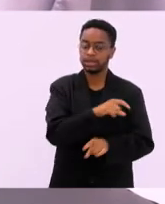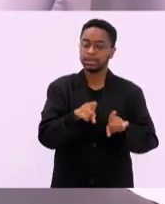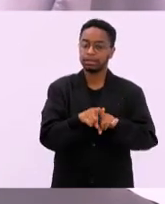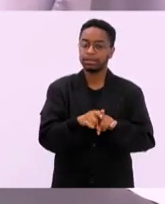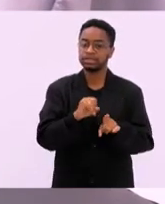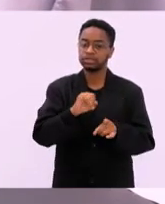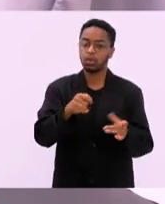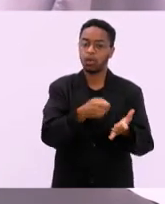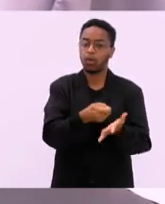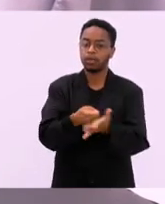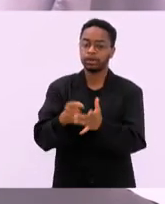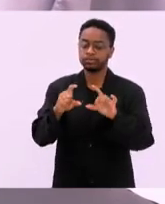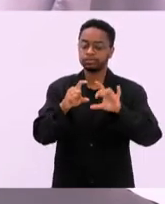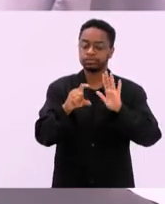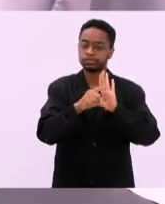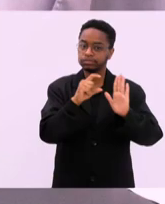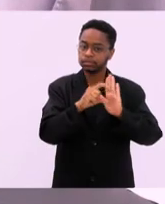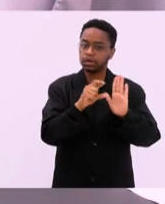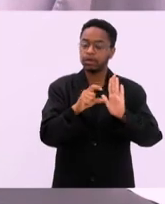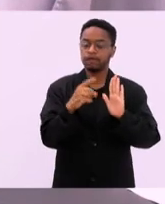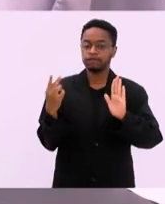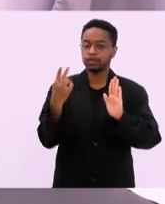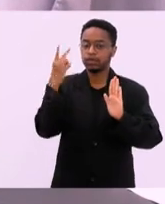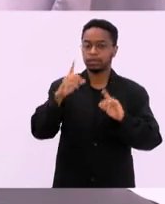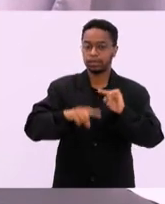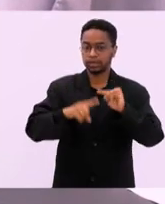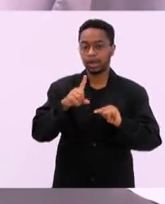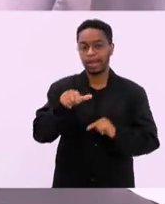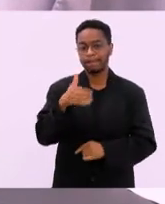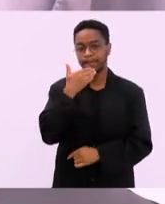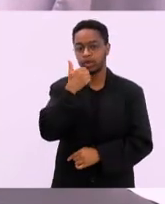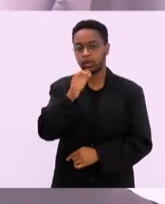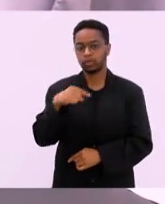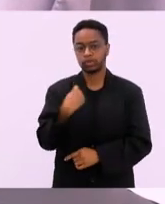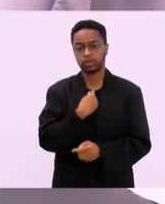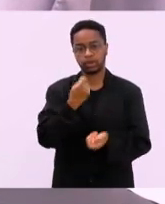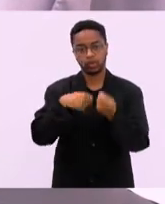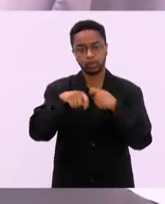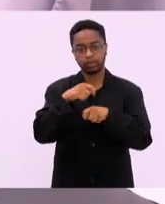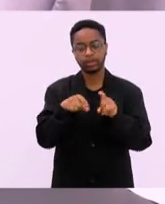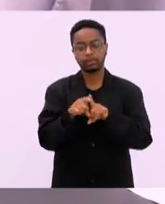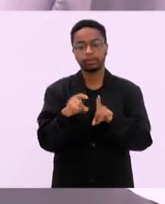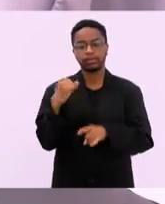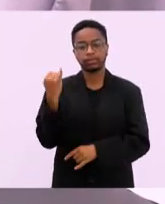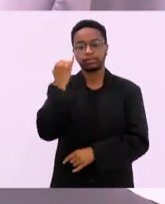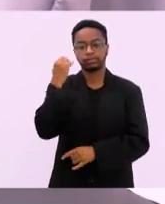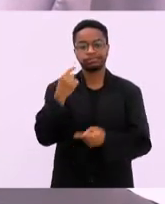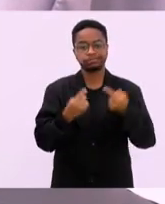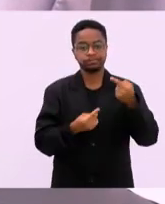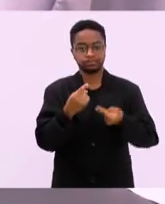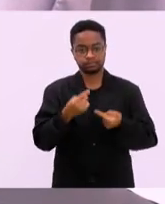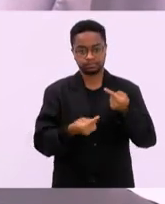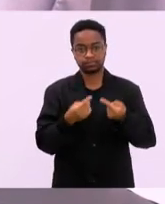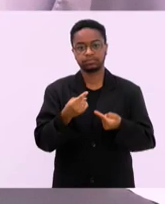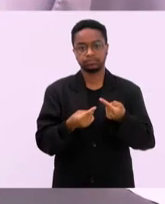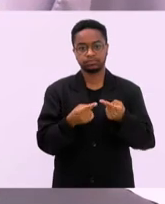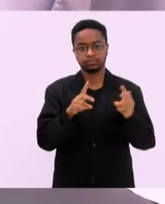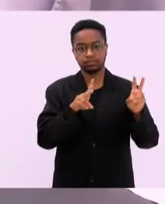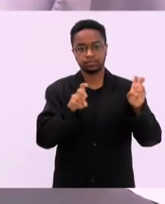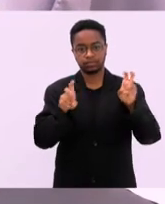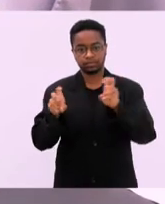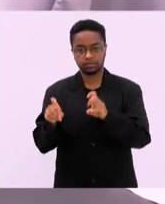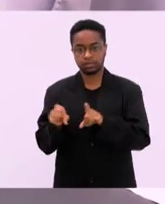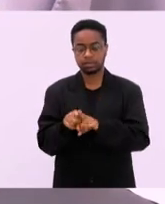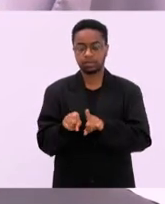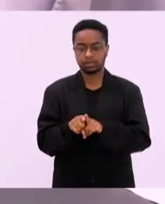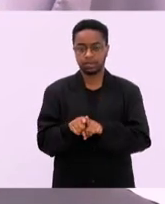a gente faça valorizando o produto, bom para a nossa economia. Mas é importante trazer à discussão essas questões,